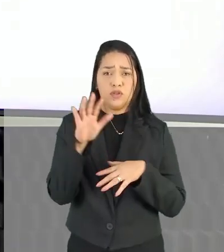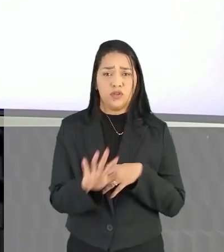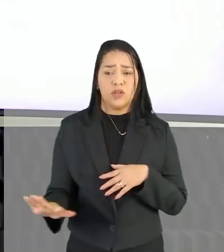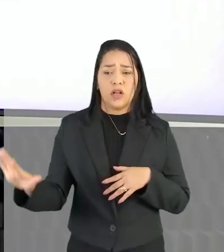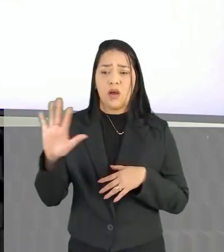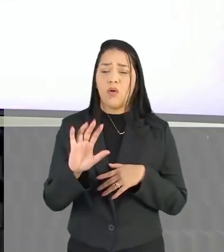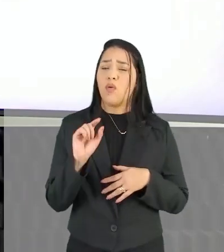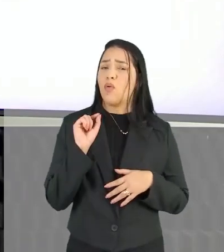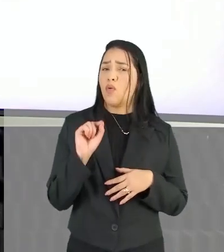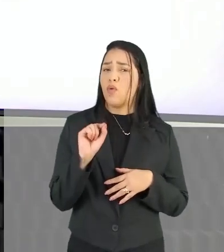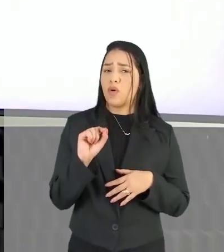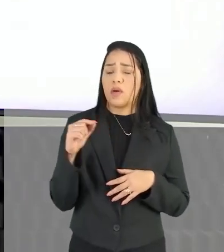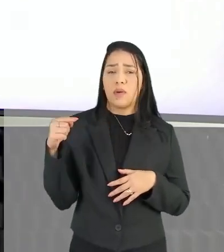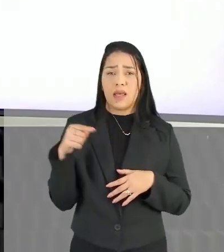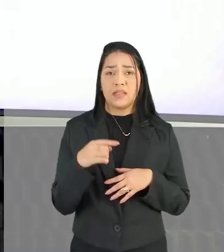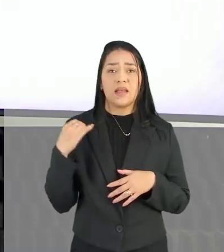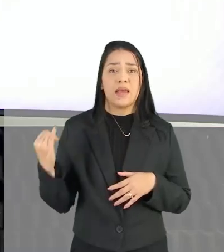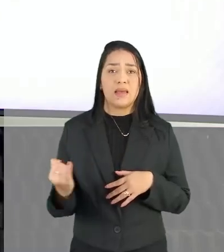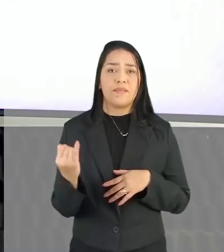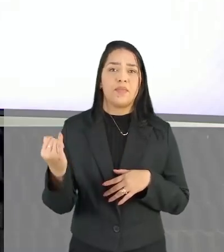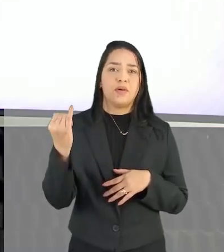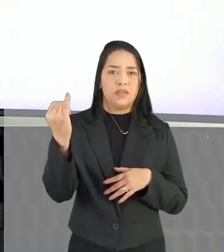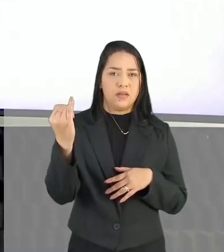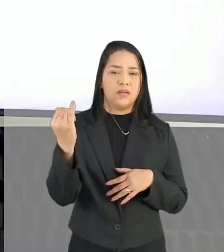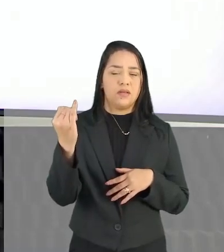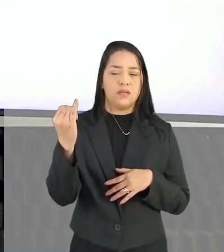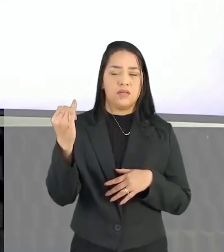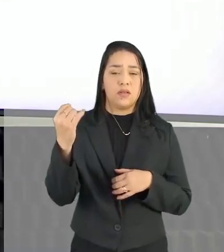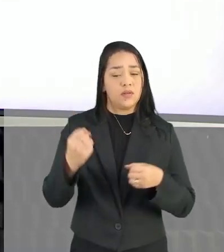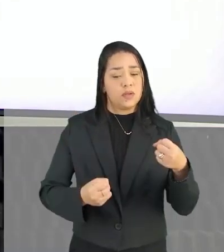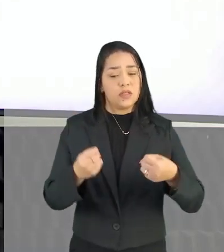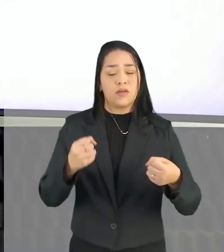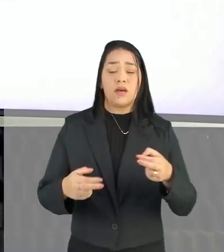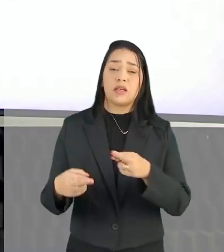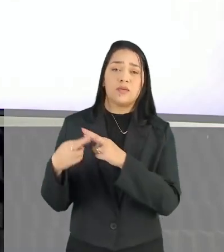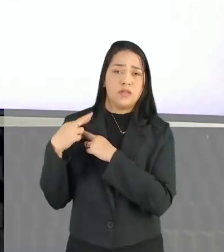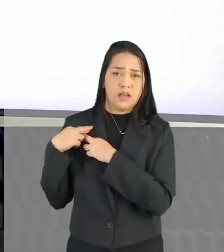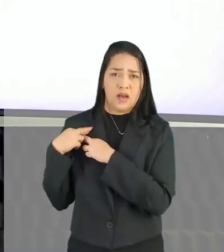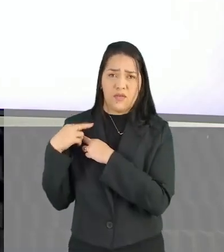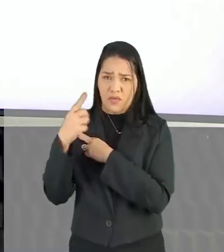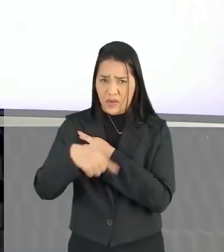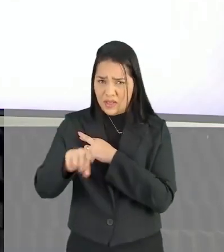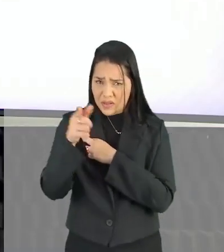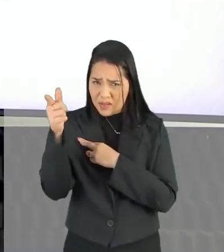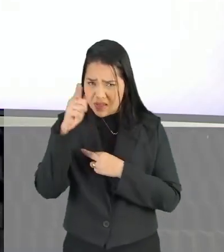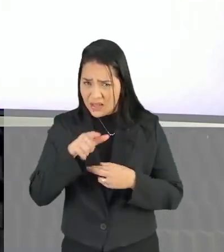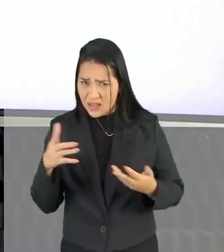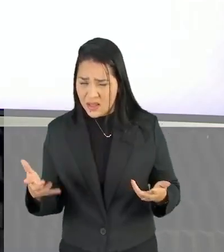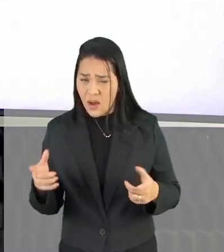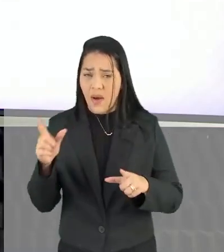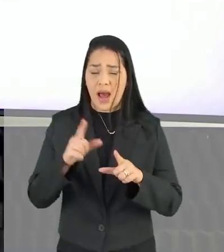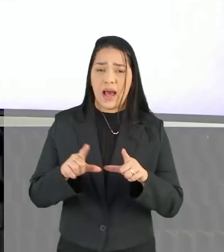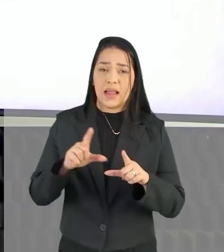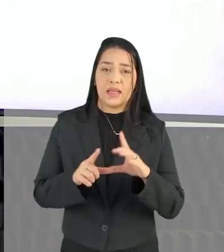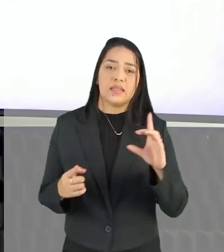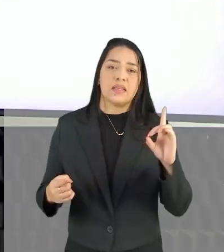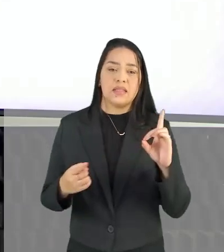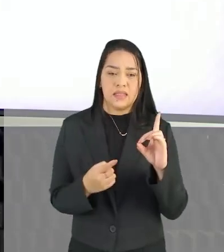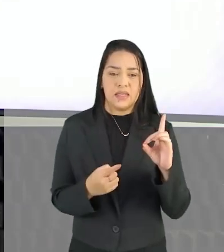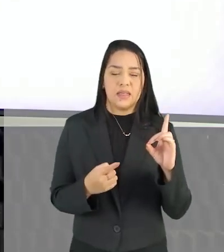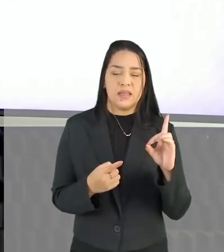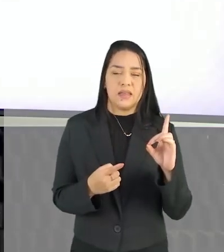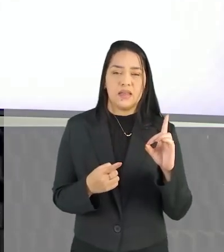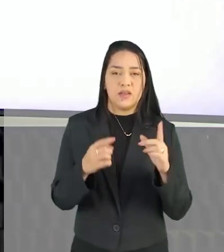geral de quê? Para essa importância de uma direção responsável. E aí, acertaram o gabarito? Então, a letra D para essa